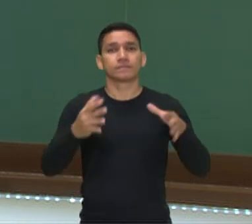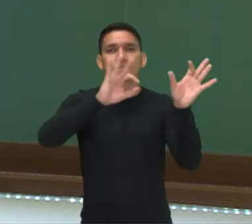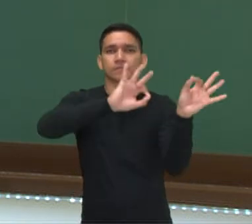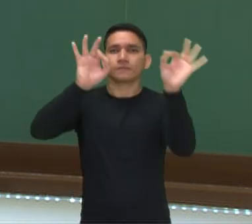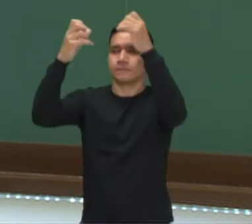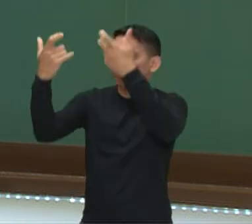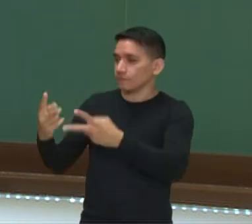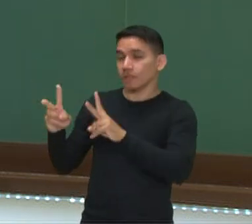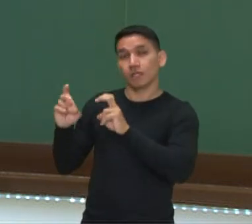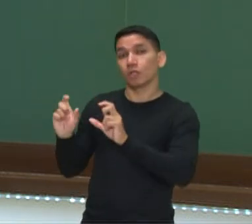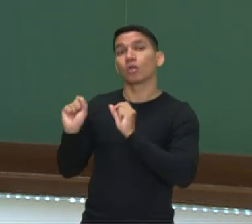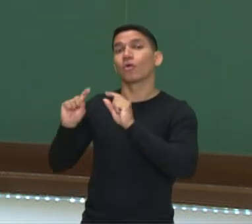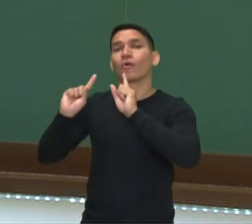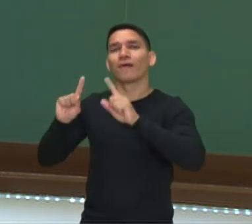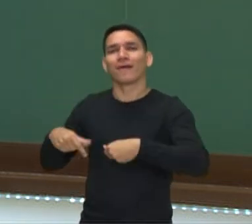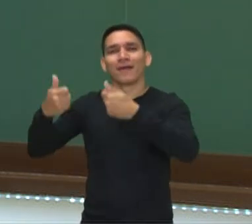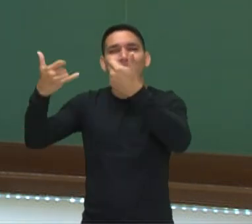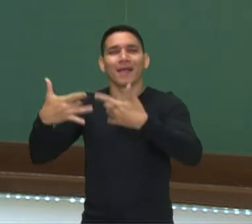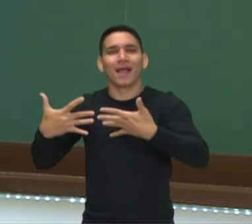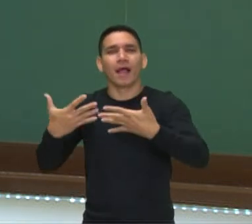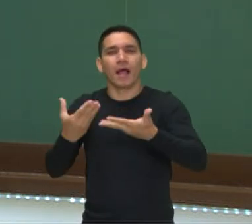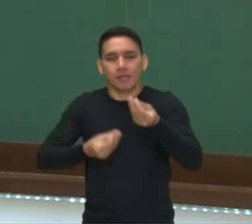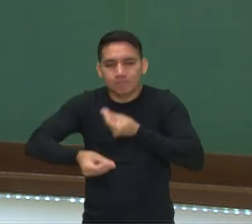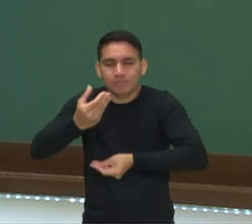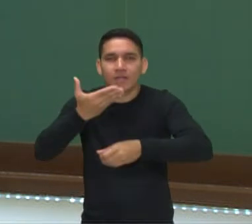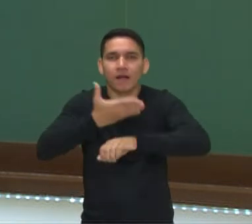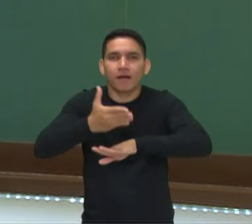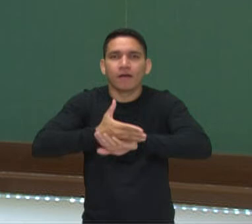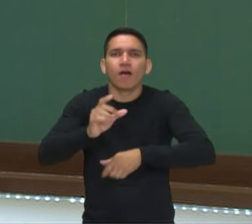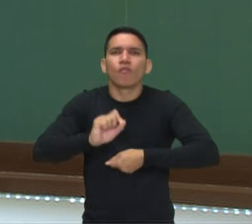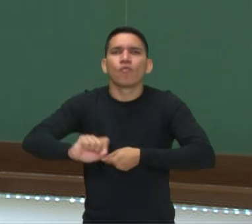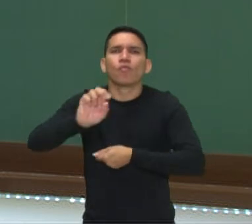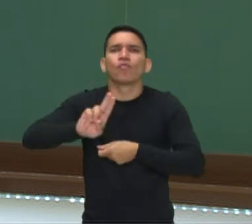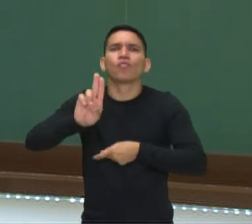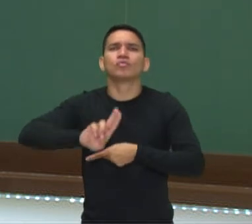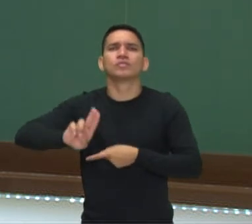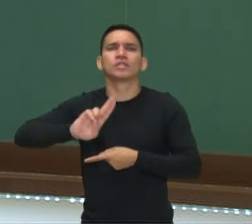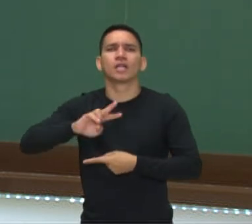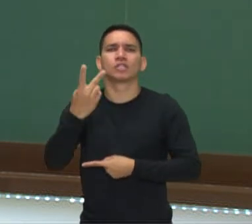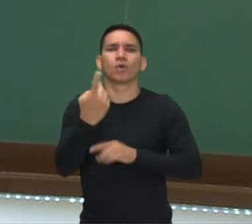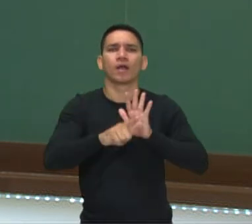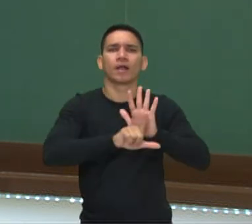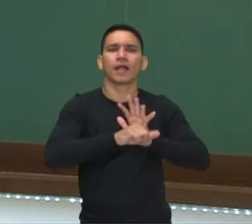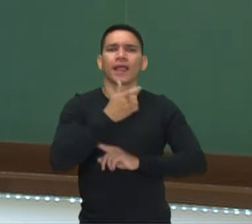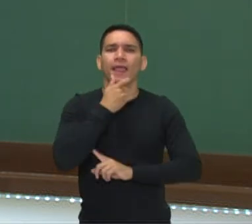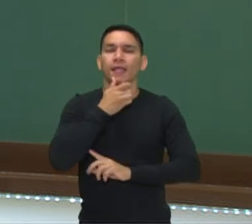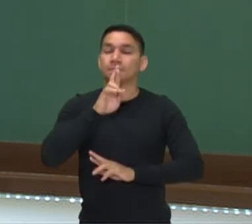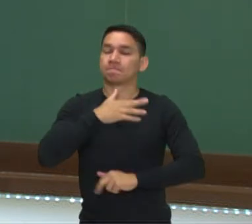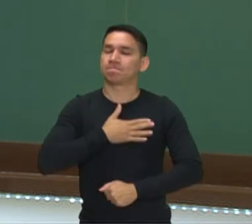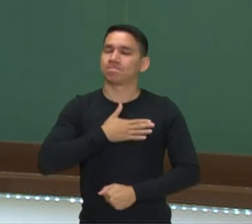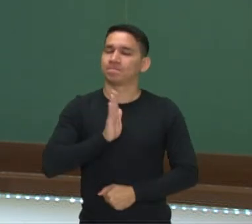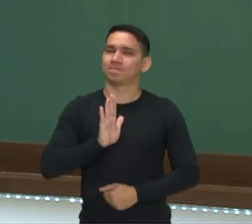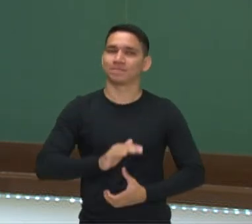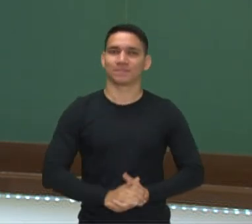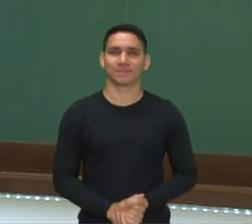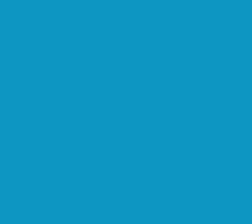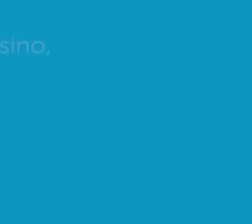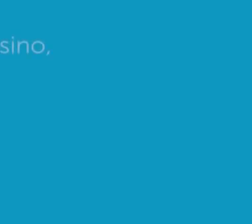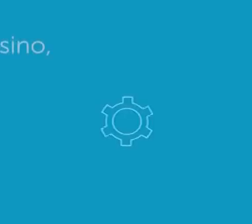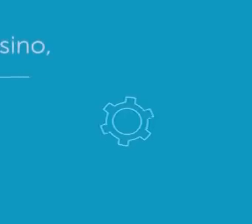Nesse vídeo, nós falamos sobre aplicação da segunda lei de Newton. Espero que vocês tenham gostado. Até breve.